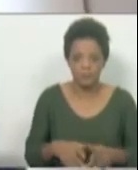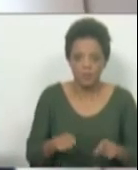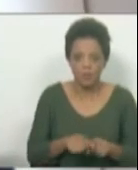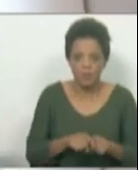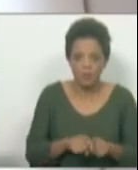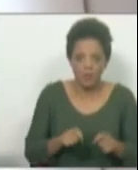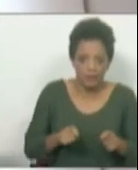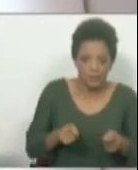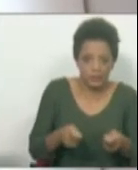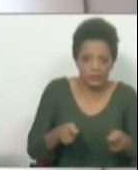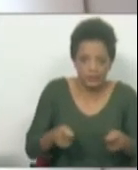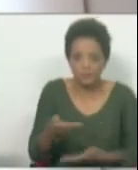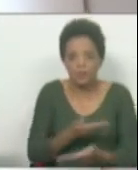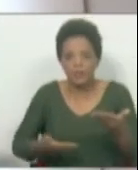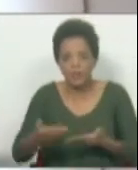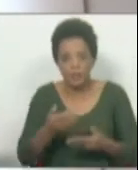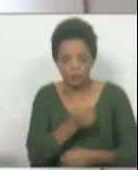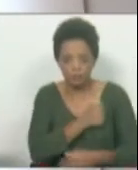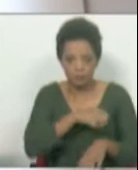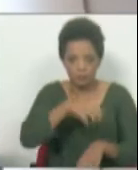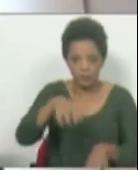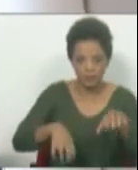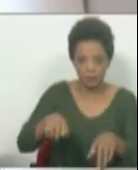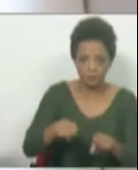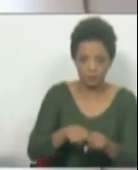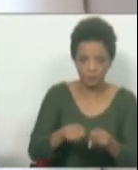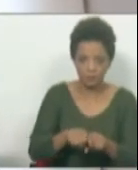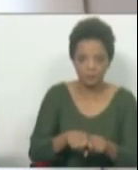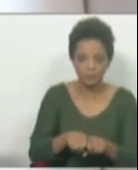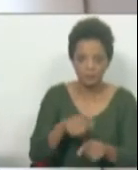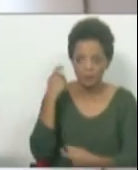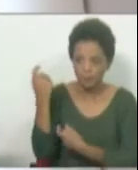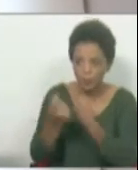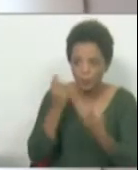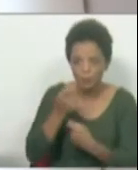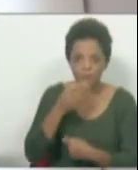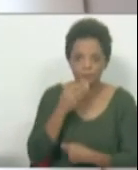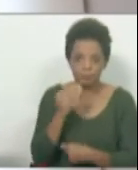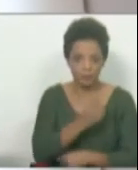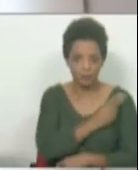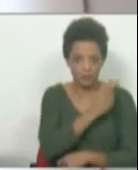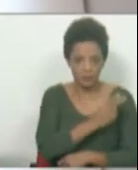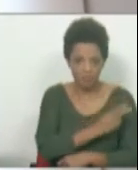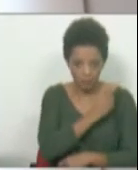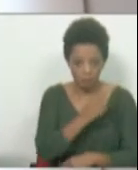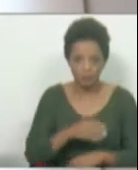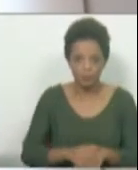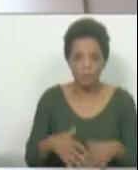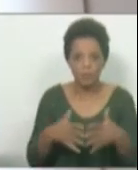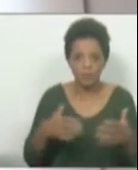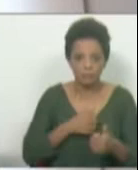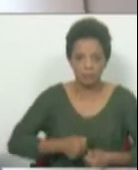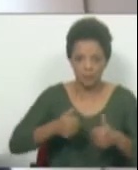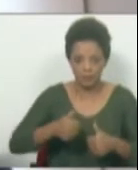a pressão sobre o mercado da habitação que representa a procura dos estudantes universitários nas nossas maiores